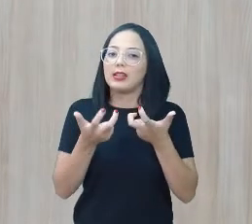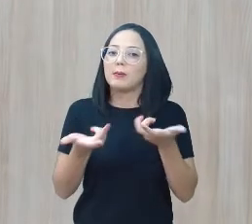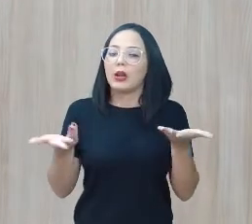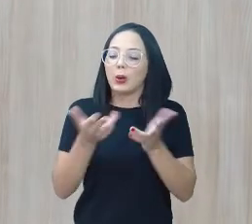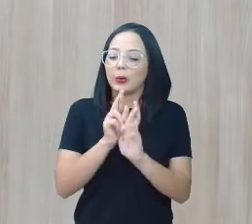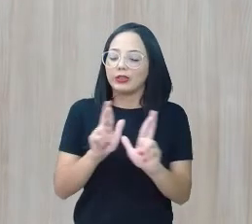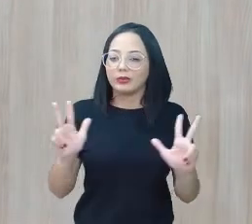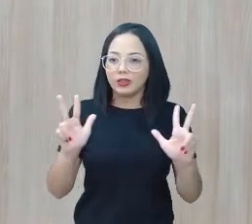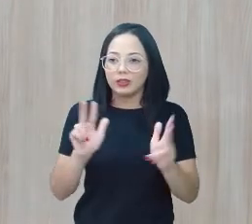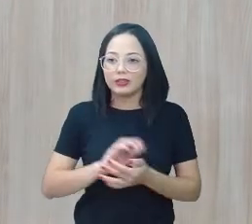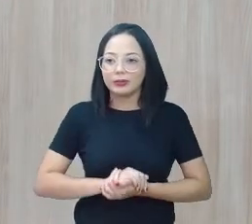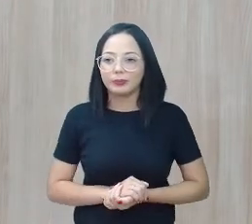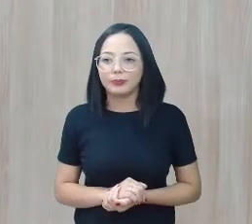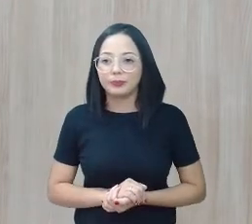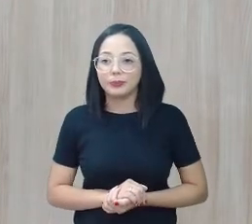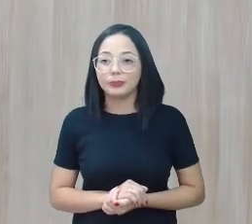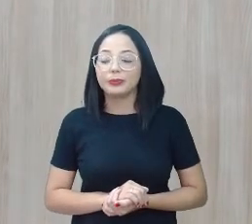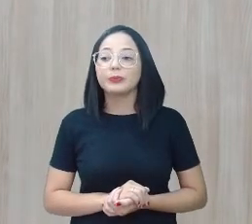essa diferença.